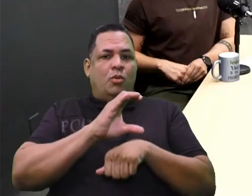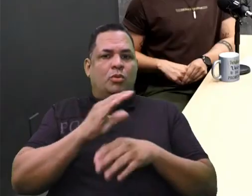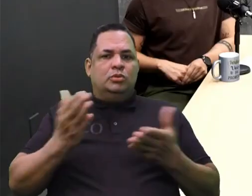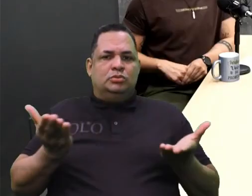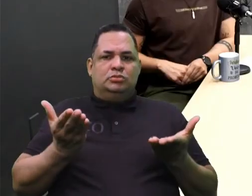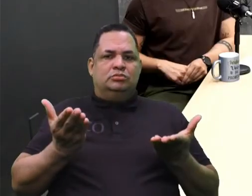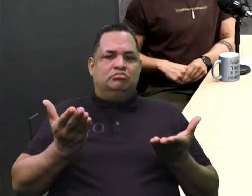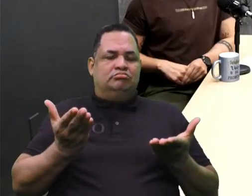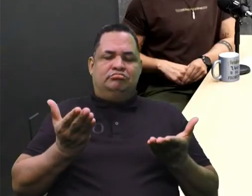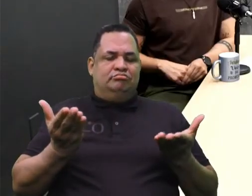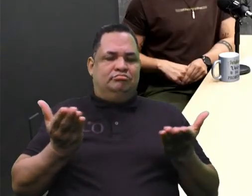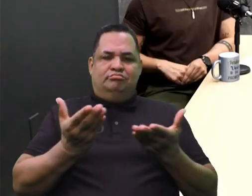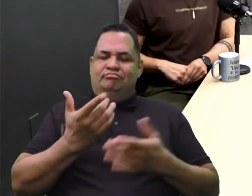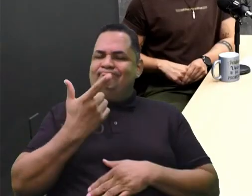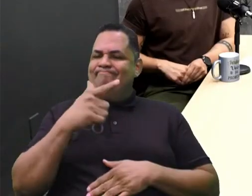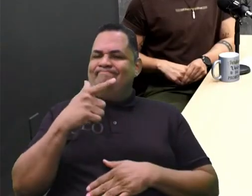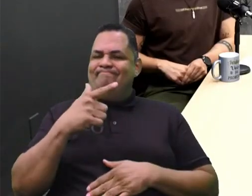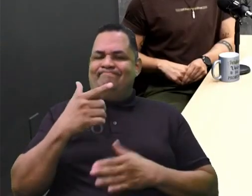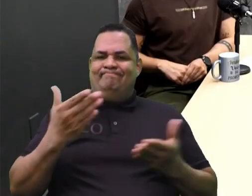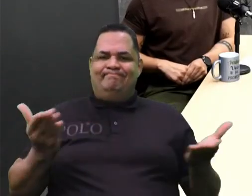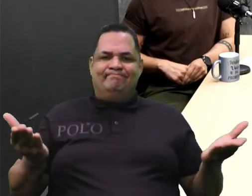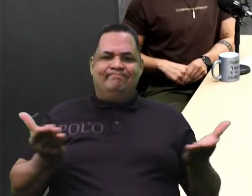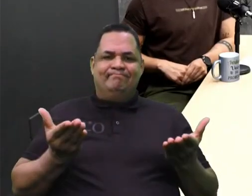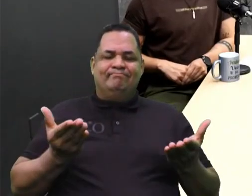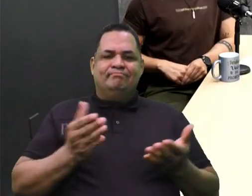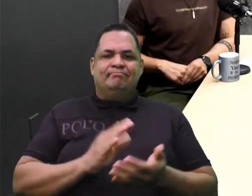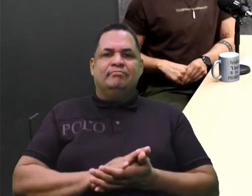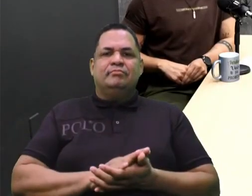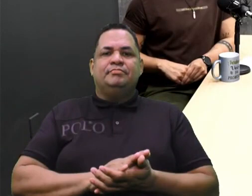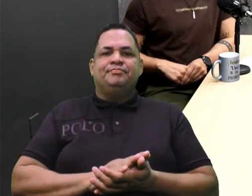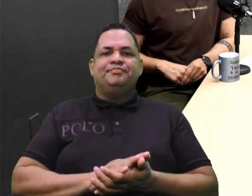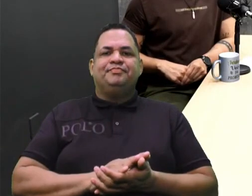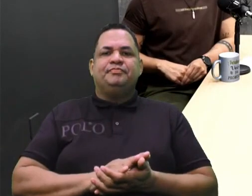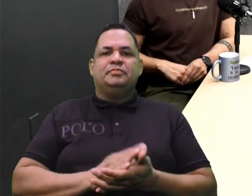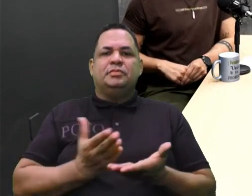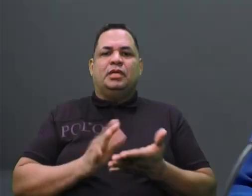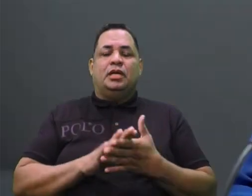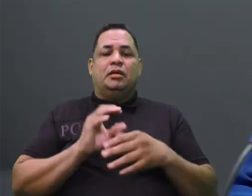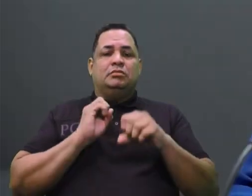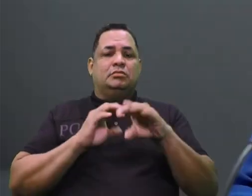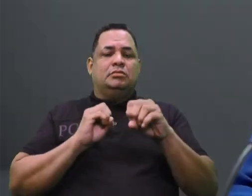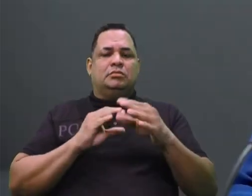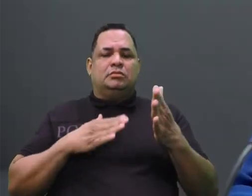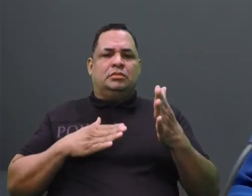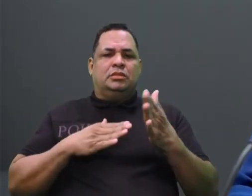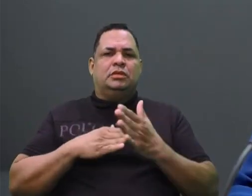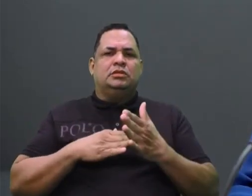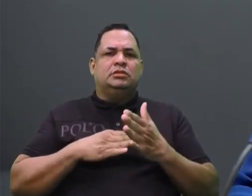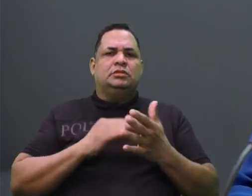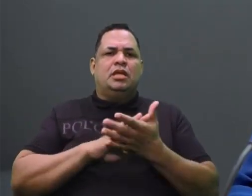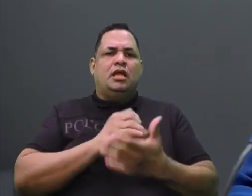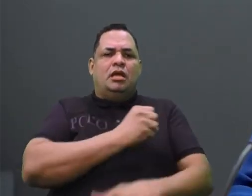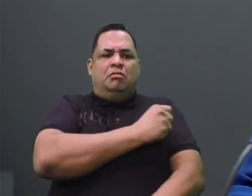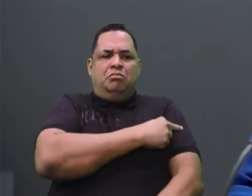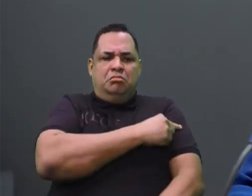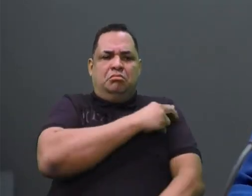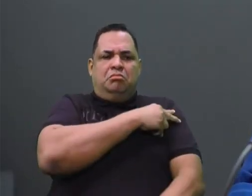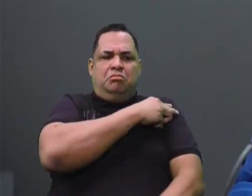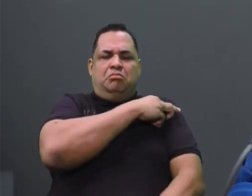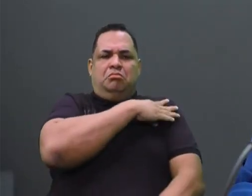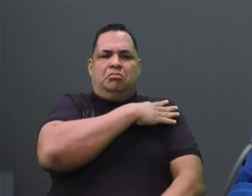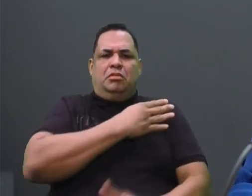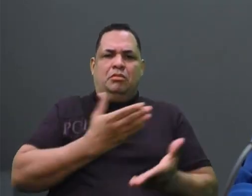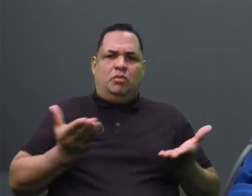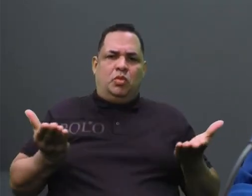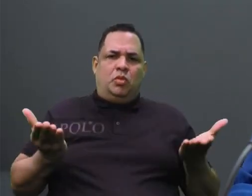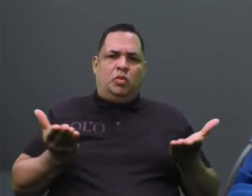Hoje não tem mais, né? Mas na época tinha concurso para magistério. Então eu poderia ministrar aula até para o ensino básico, né?